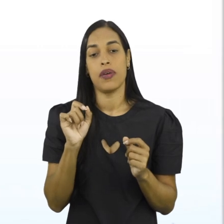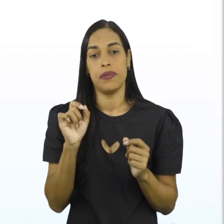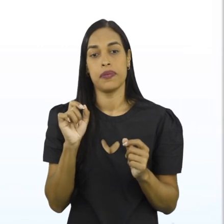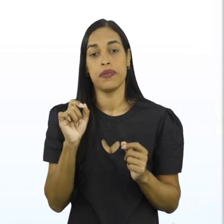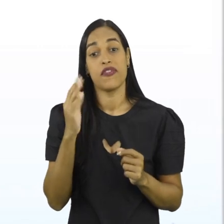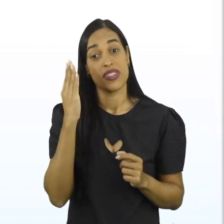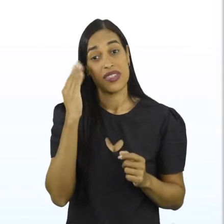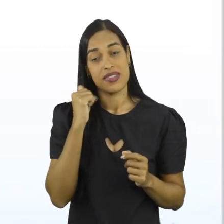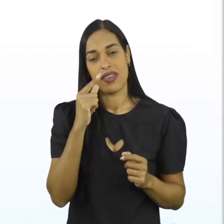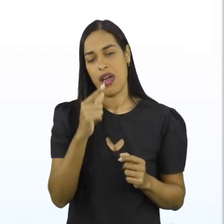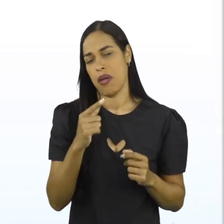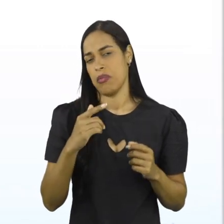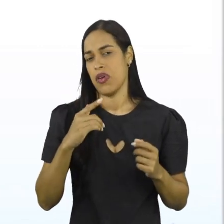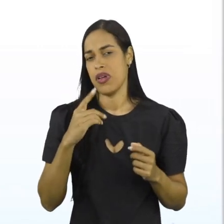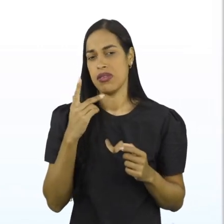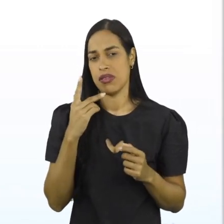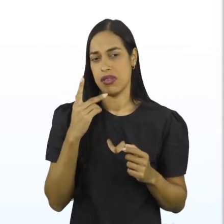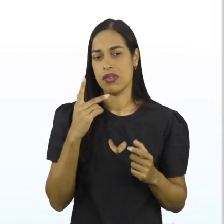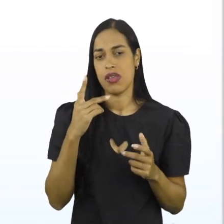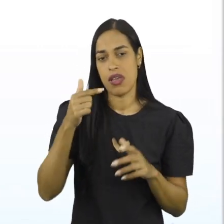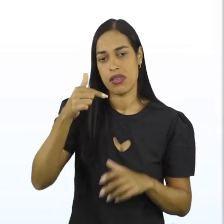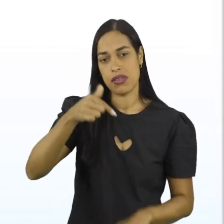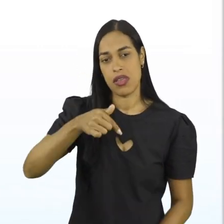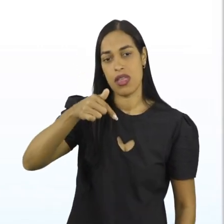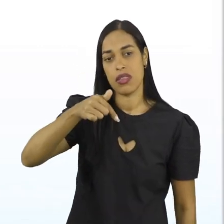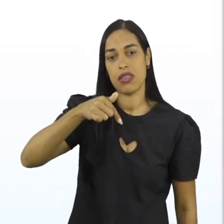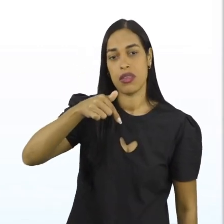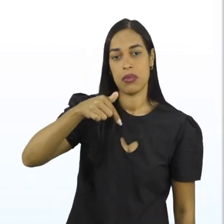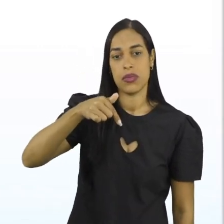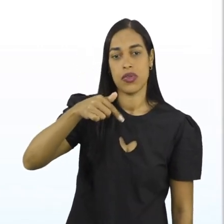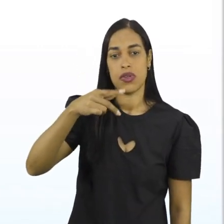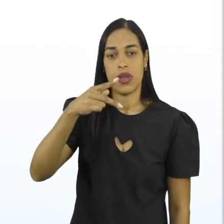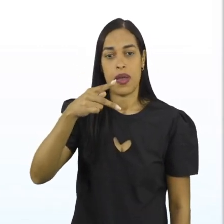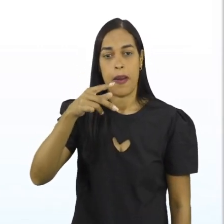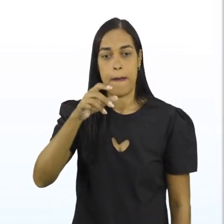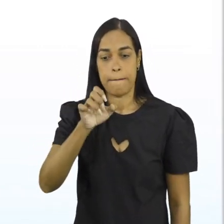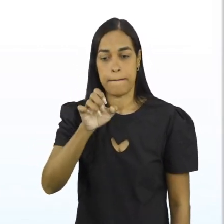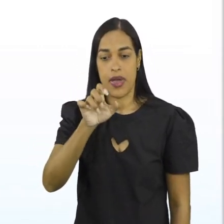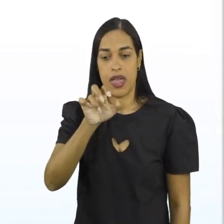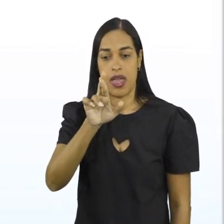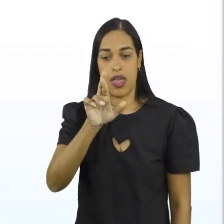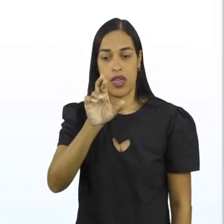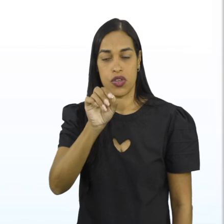aqui é muito tranquilinha, é uma organela chamada de peroxissomo.